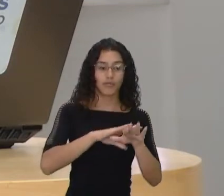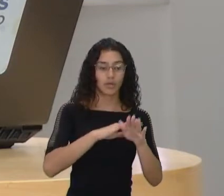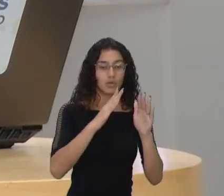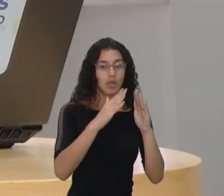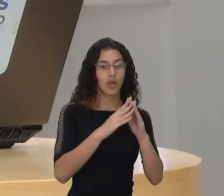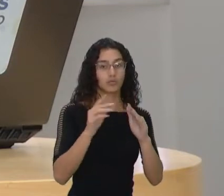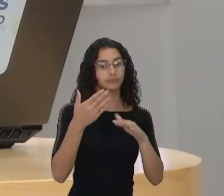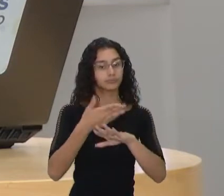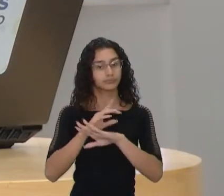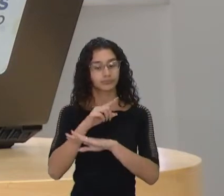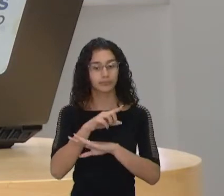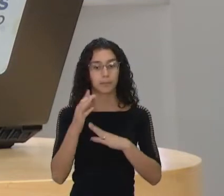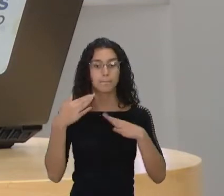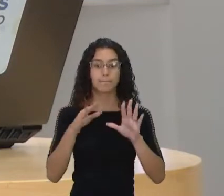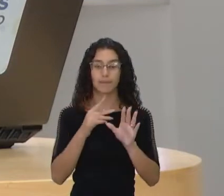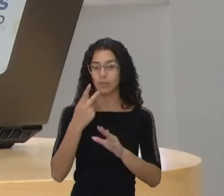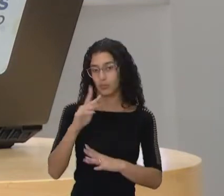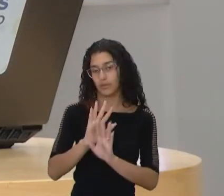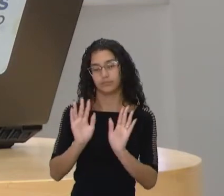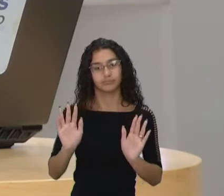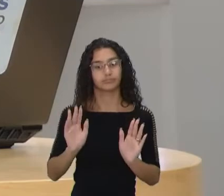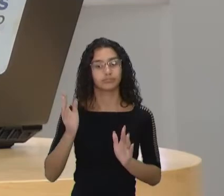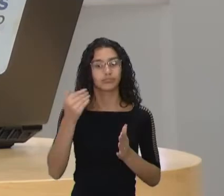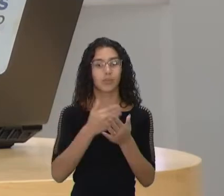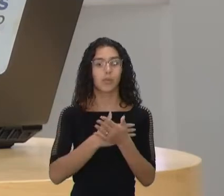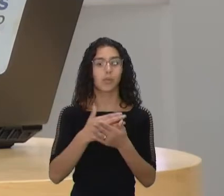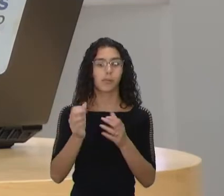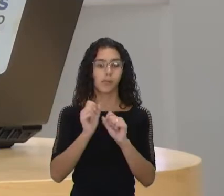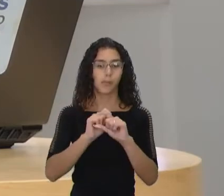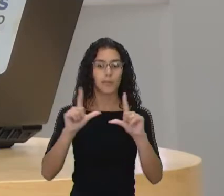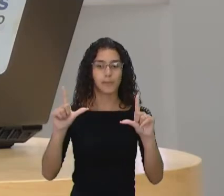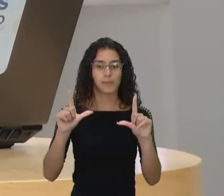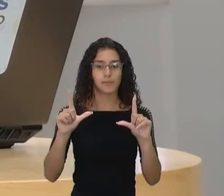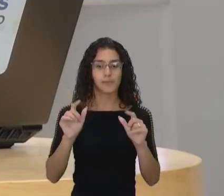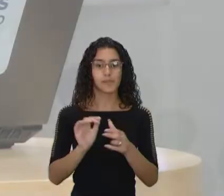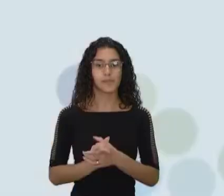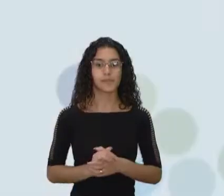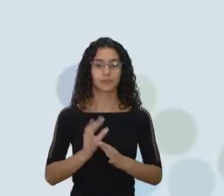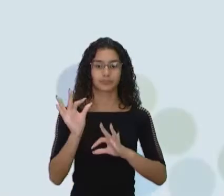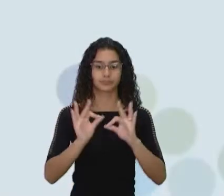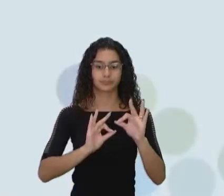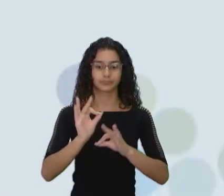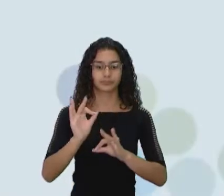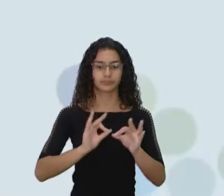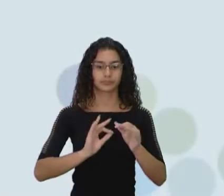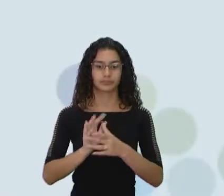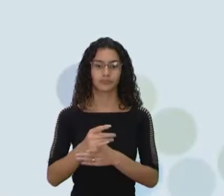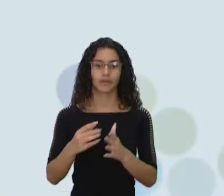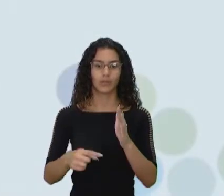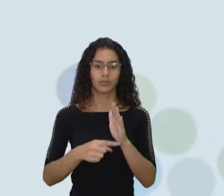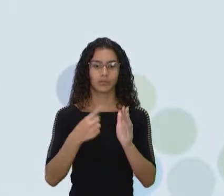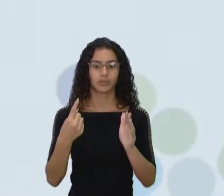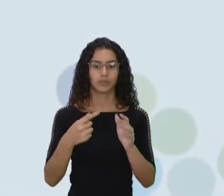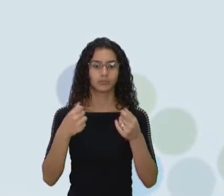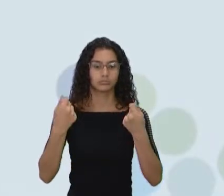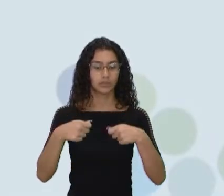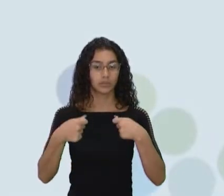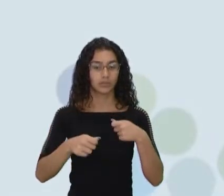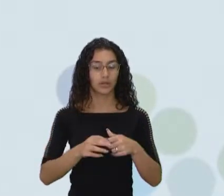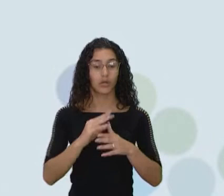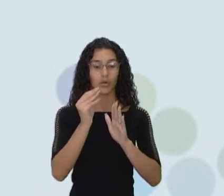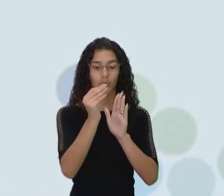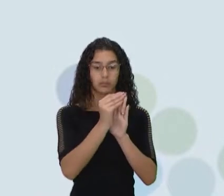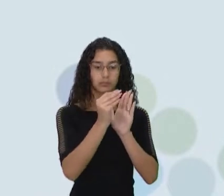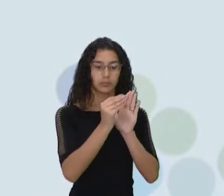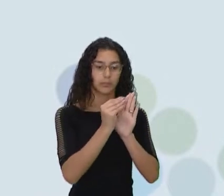exercício de vocês é esse, mas aí é com eles, né? Sim, então vamos lá na nossa tabela, nossa projeção. Então, primeira coluna, necessidades, que aí você colocou